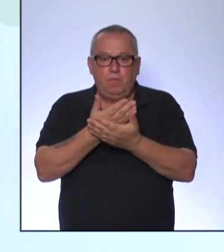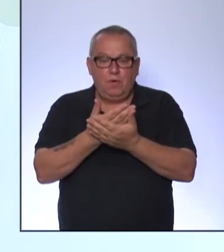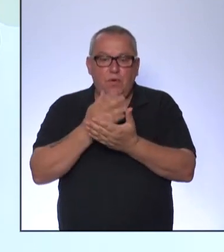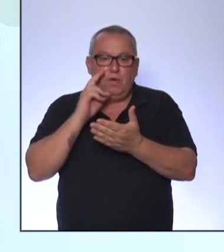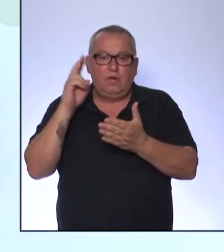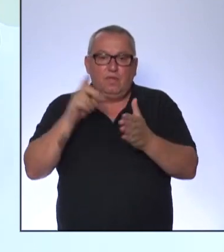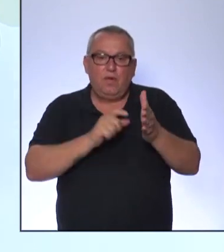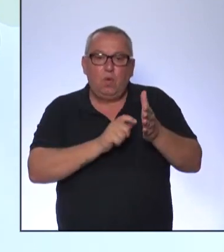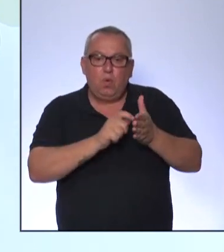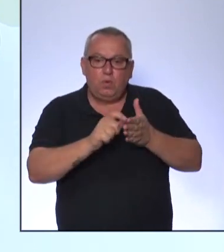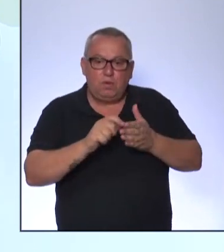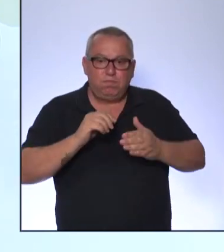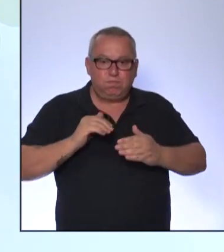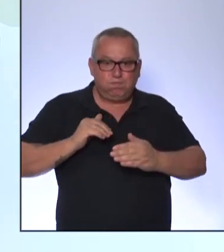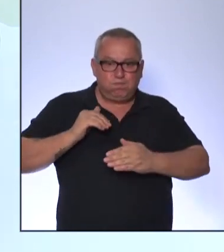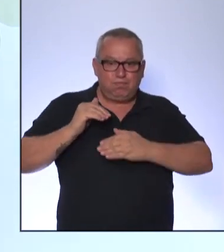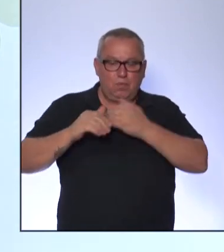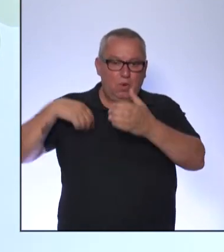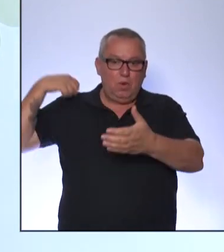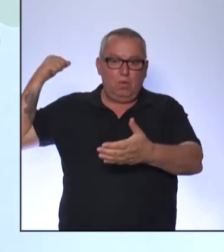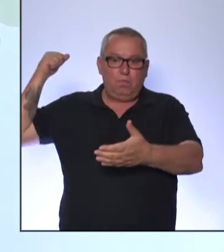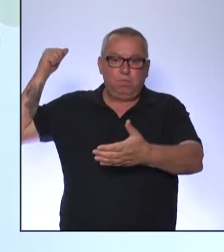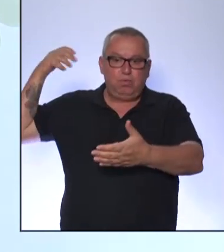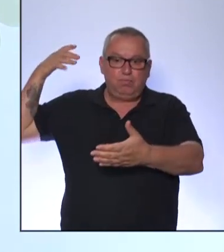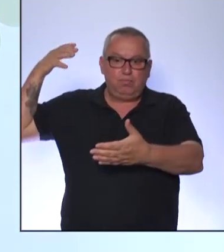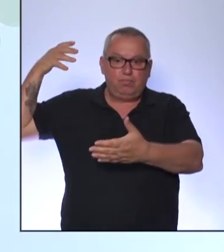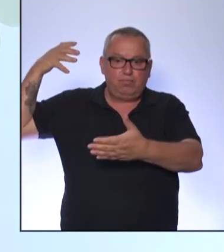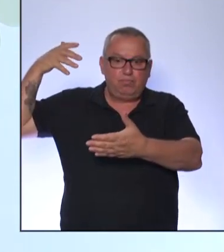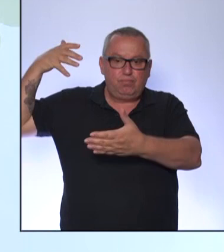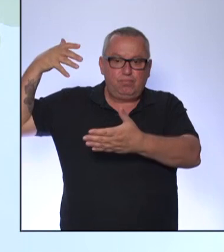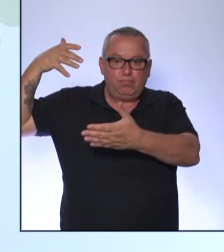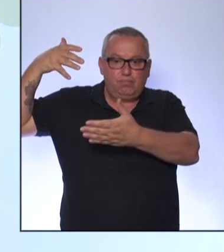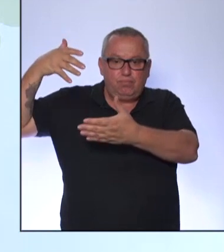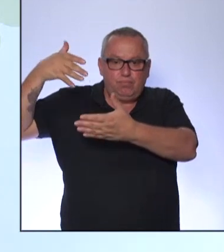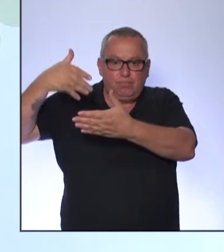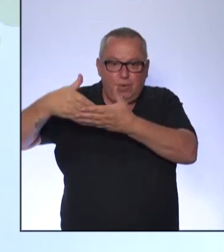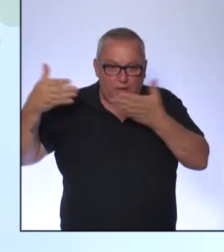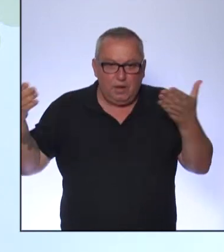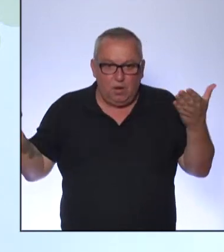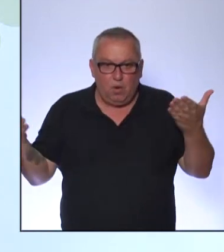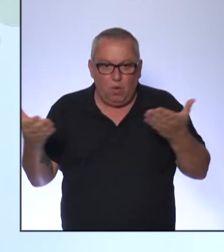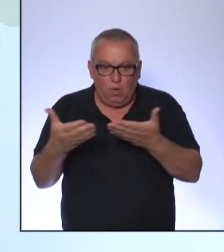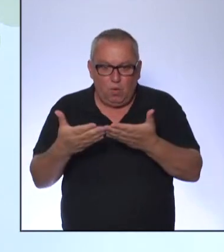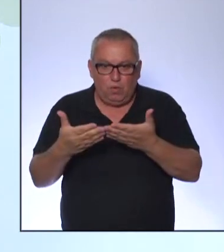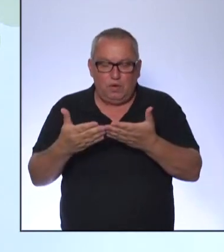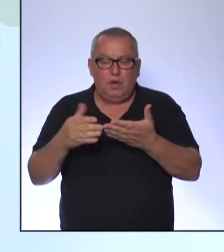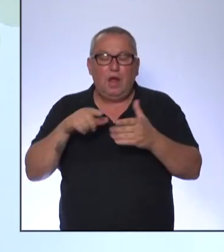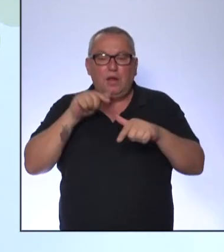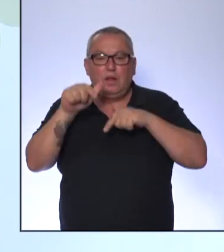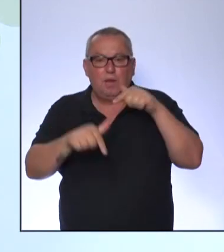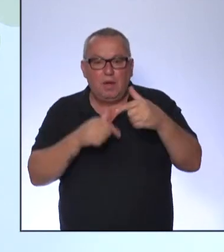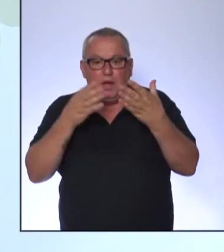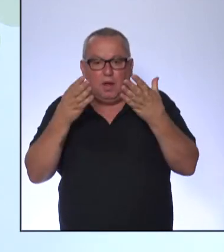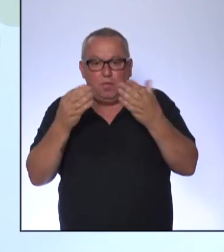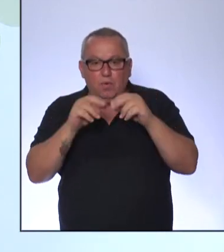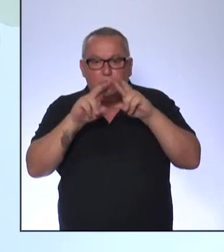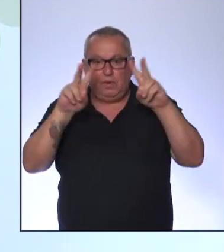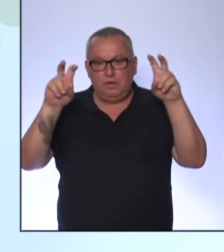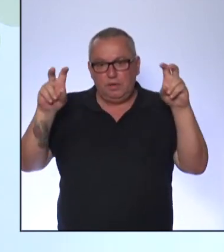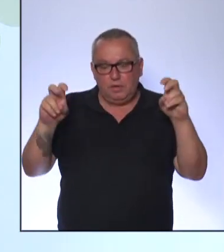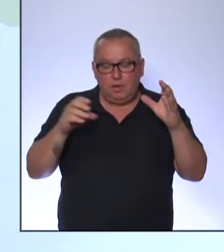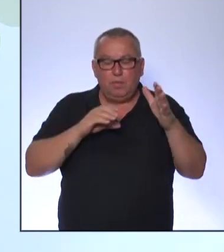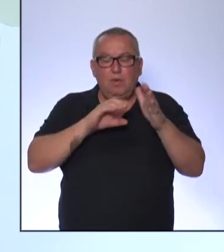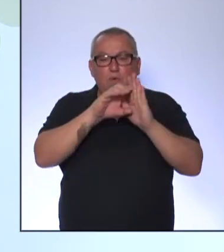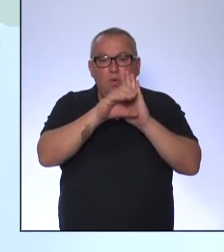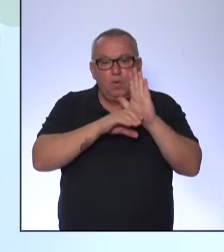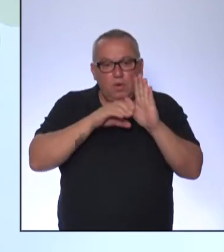de evolução, desde a origem do ser vivo, né, a gente trabalha bastante esses conceitos. E aí pode ficar uma temática para uma